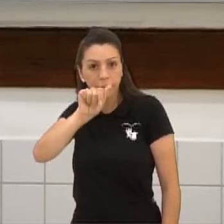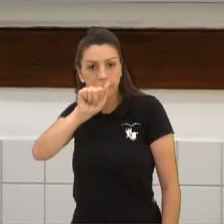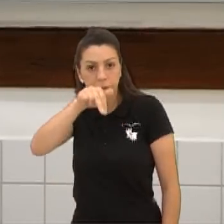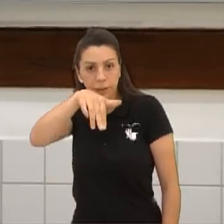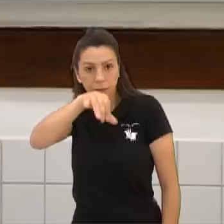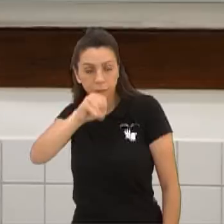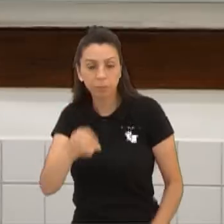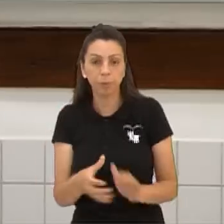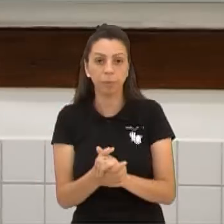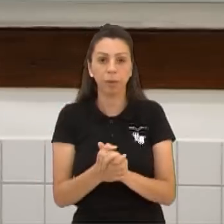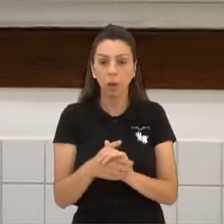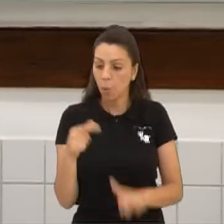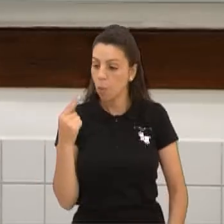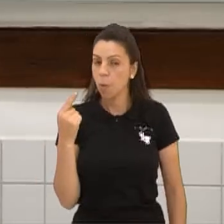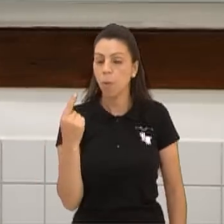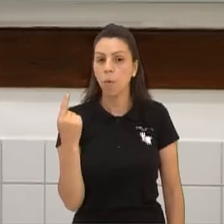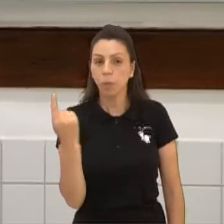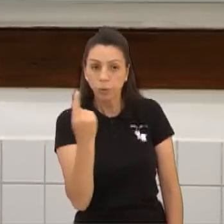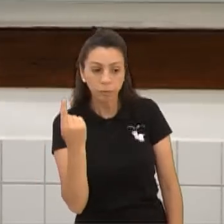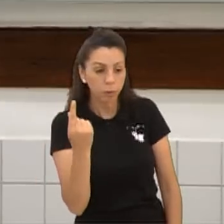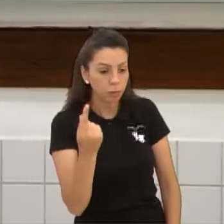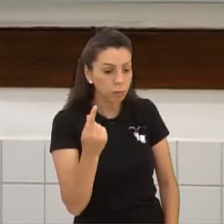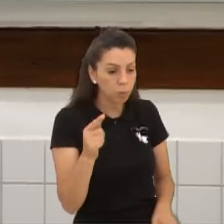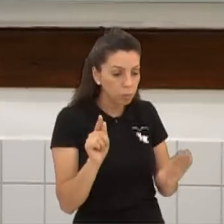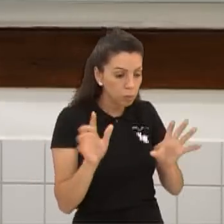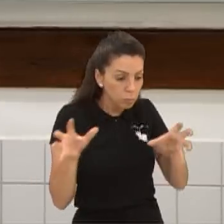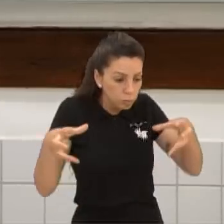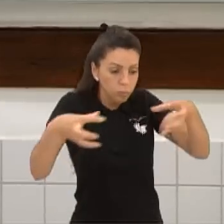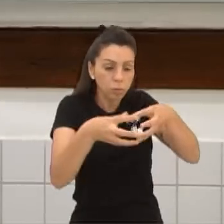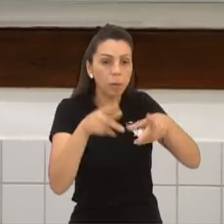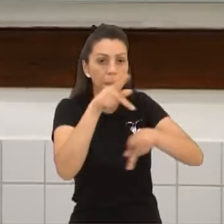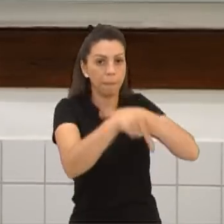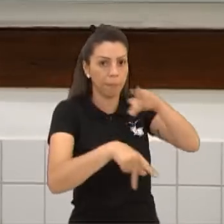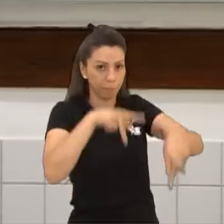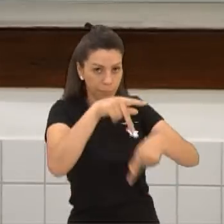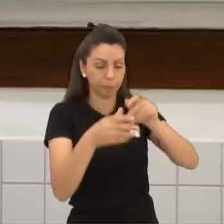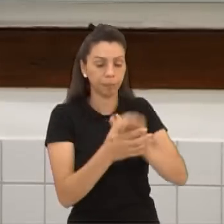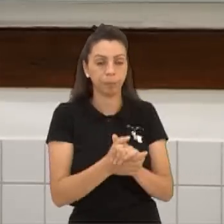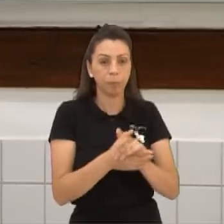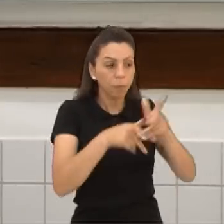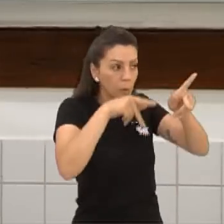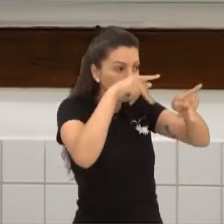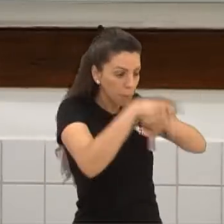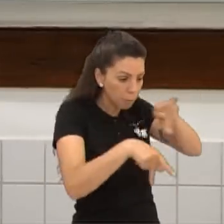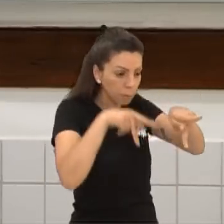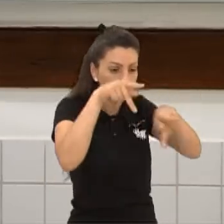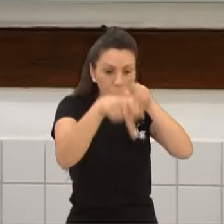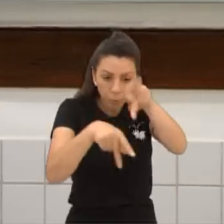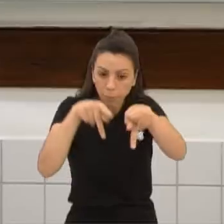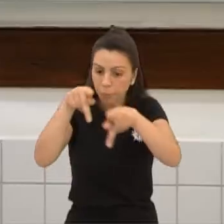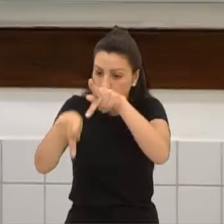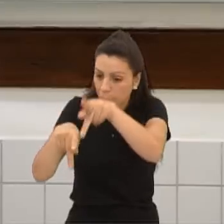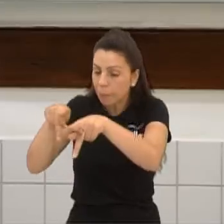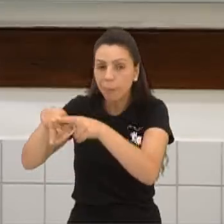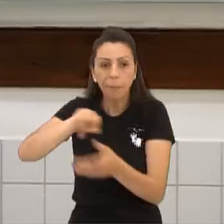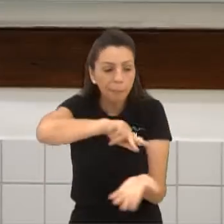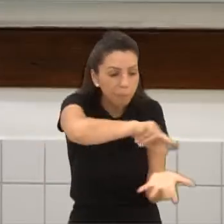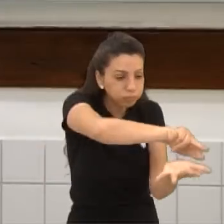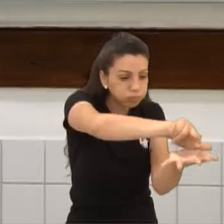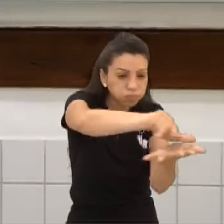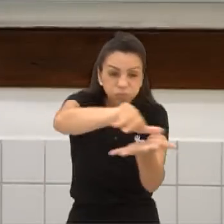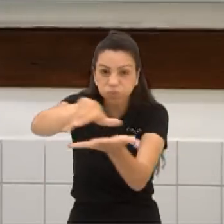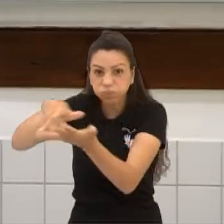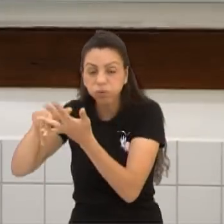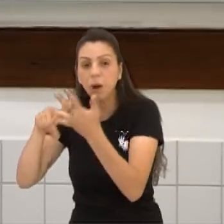vários organismos da mesma espécie juntos, uma população. Várias populações de espécies diferentes no